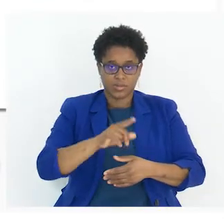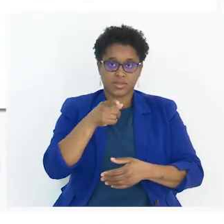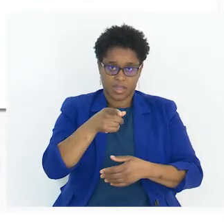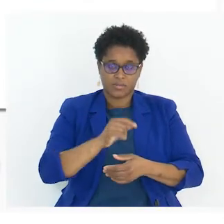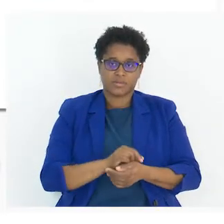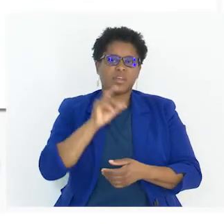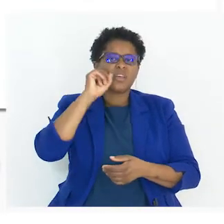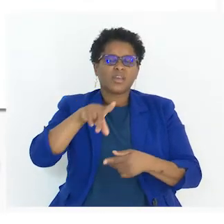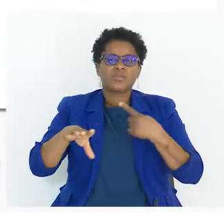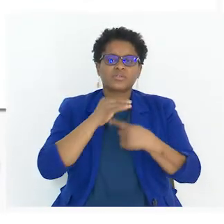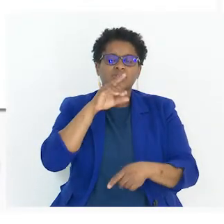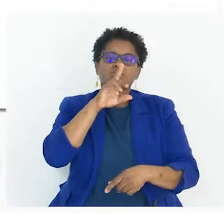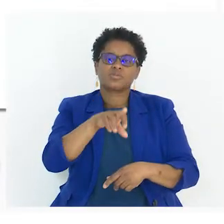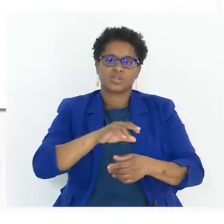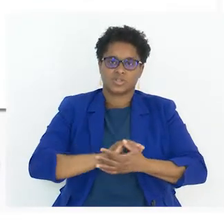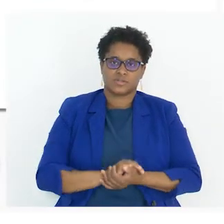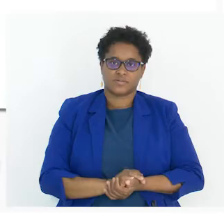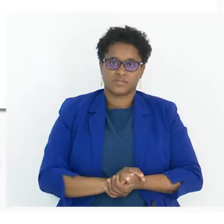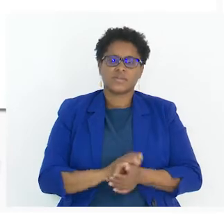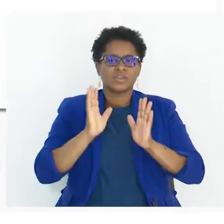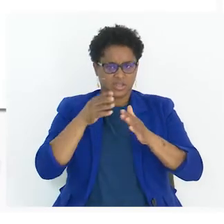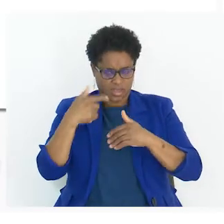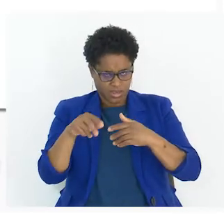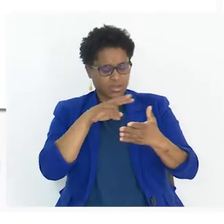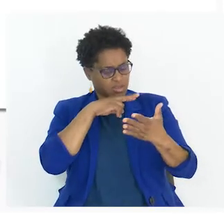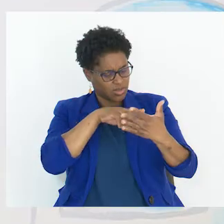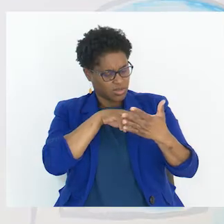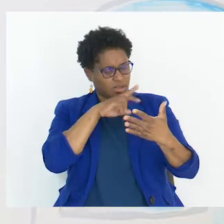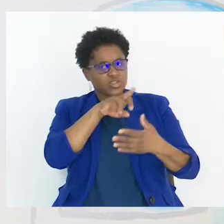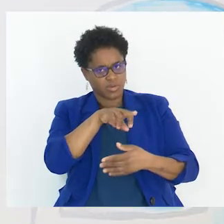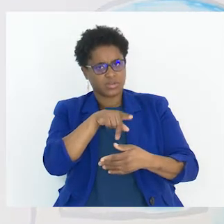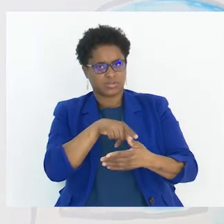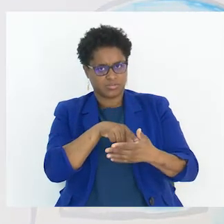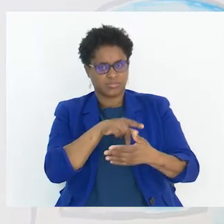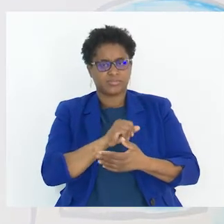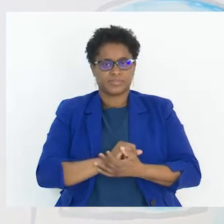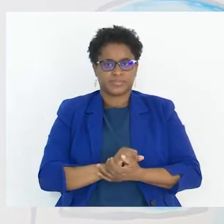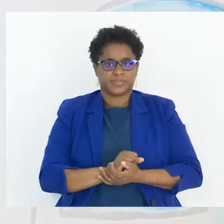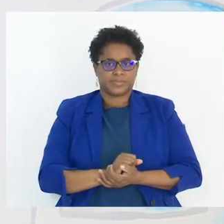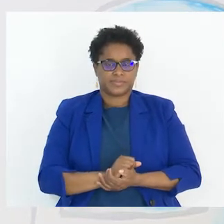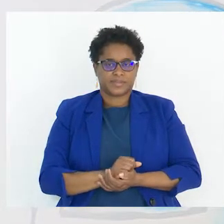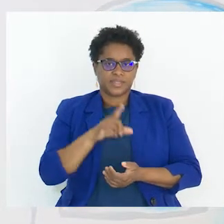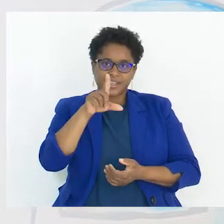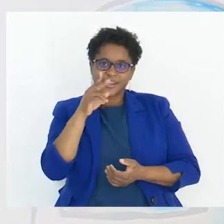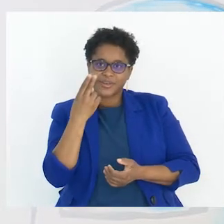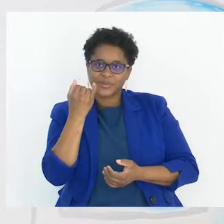manual também. Está ali no vosso manual. Quem já conseguiu a resposta? Já tem a resposta?